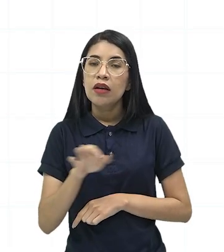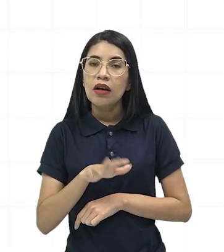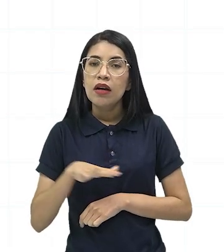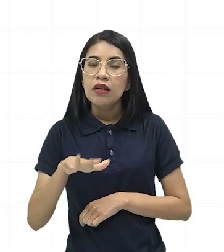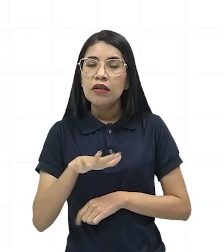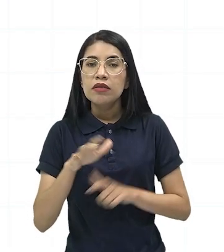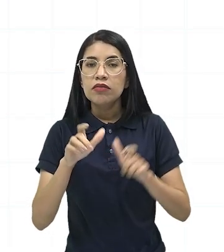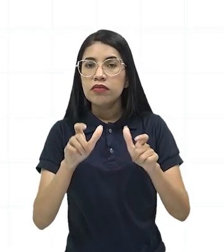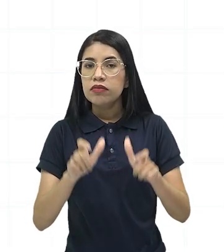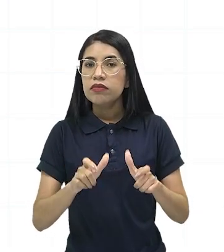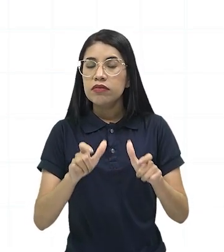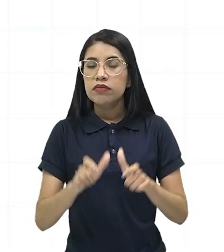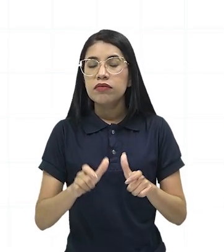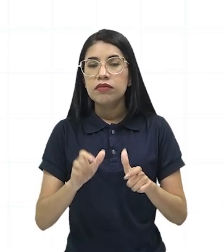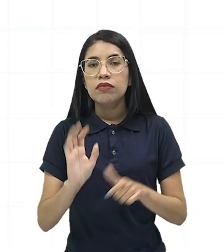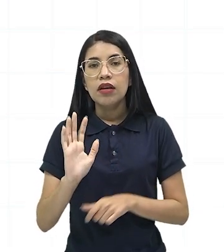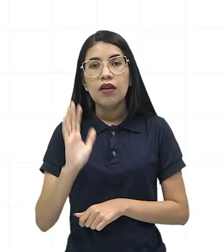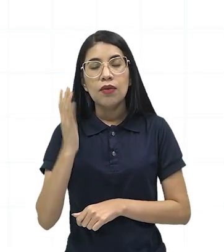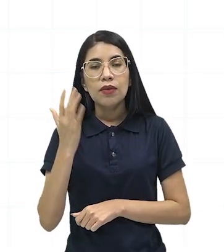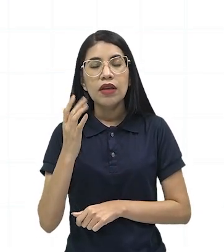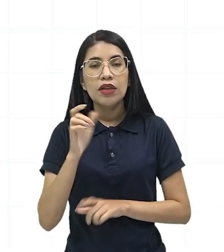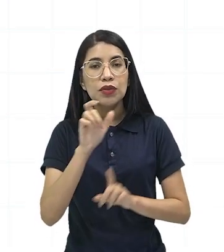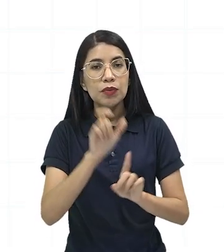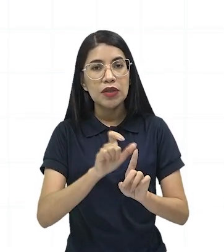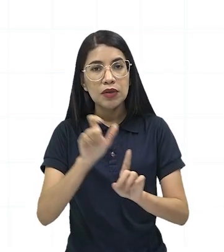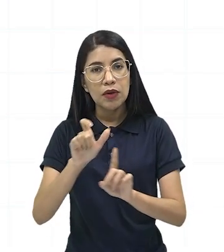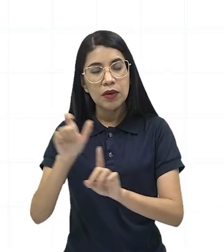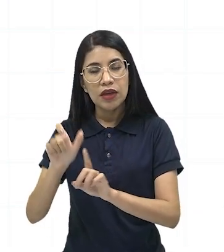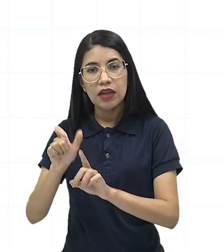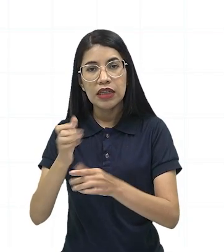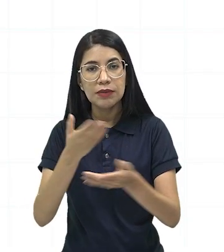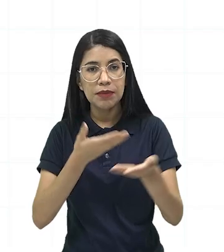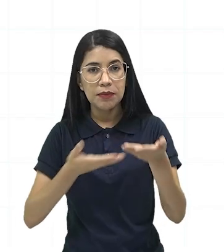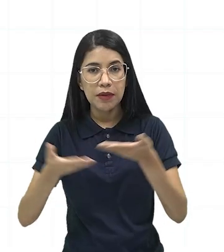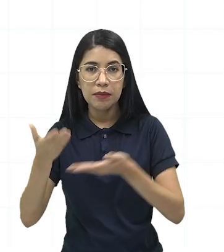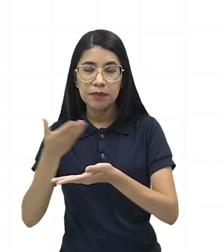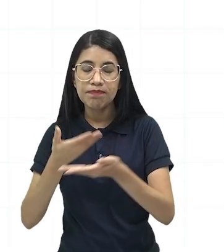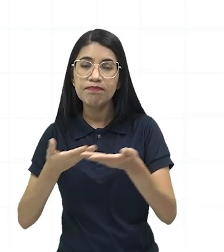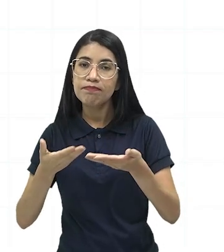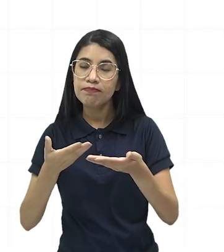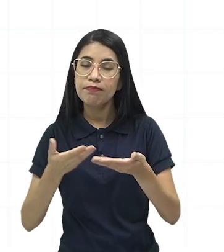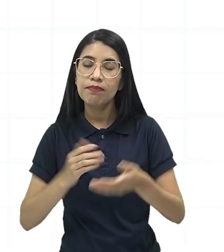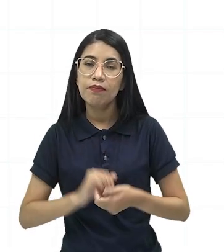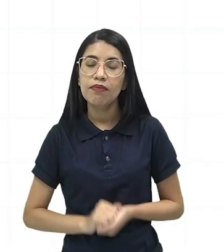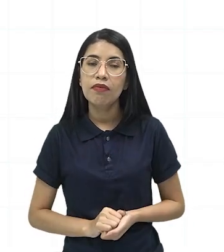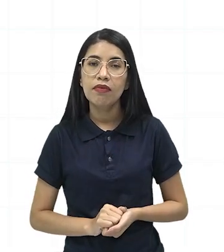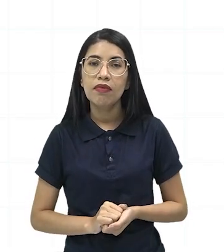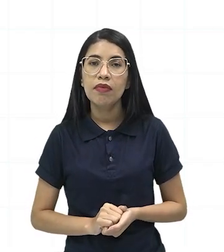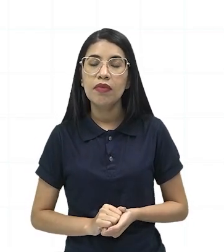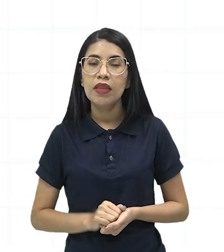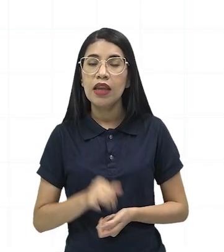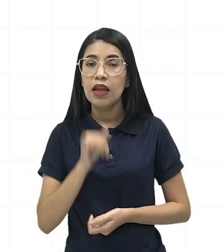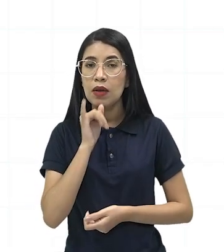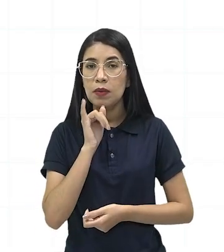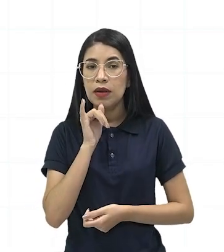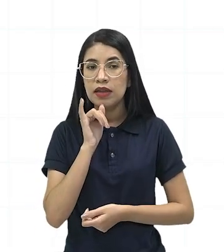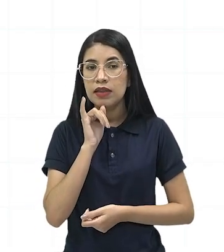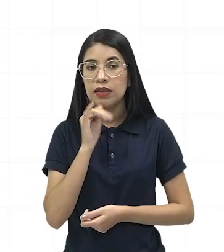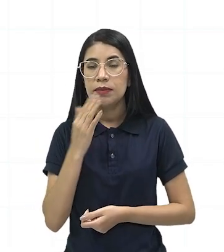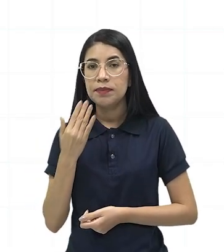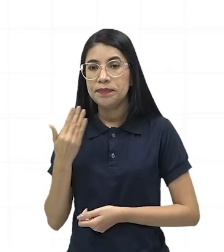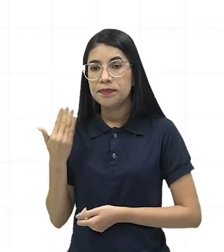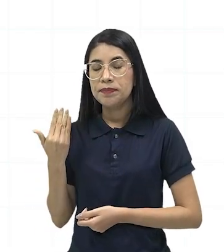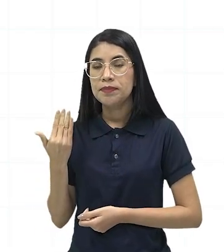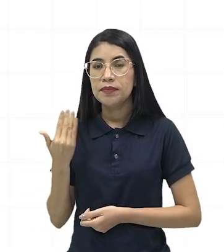espaço, que é o local onde os personagens se movimentam. No caso do que nós estamos dando